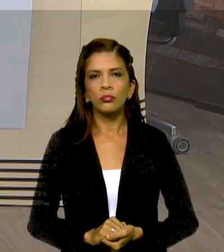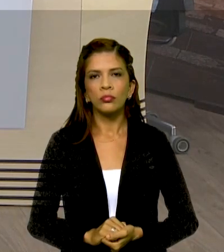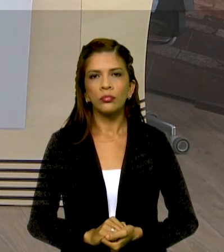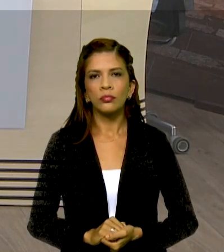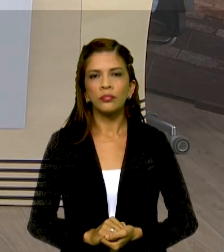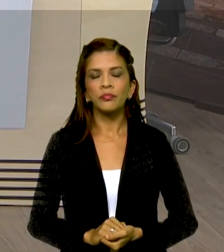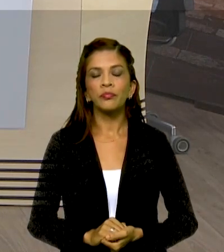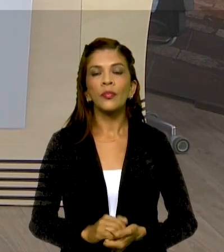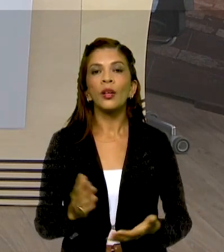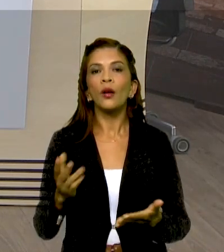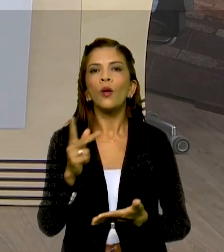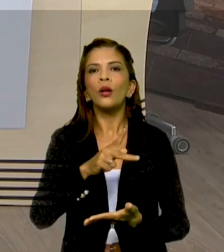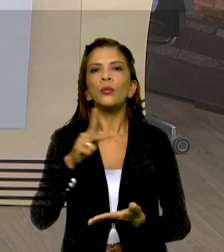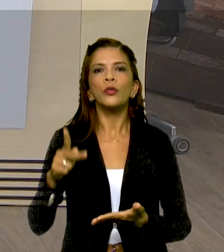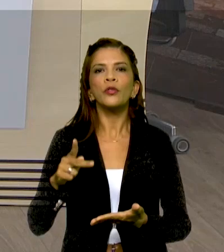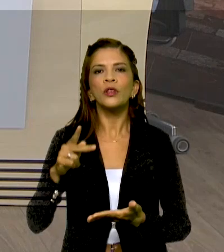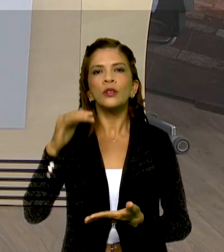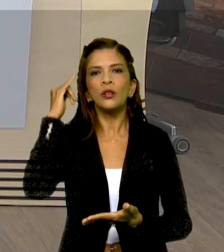Professora Janaína,